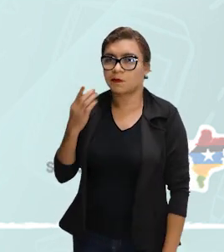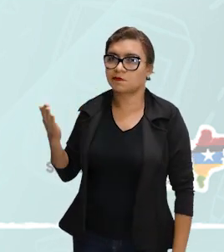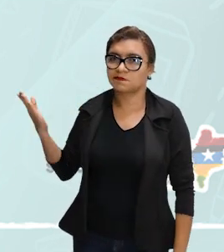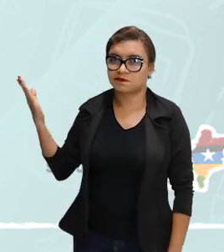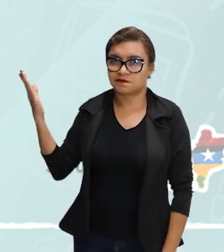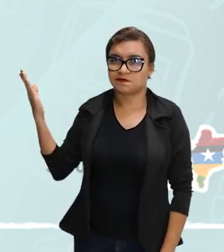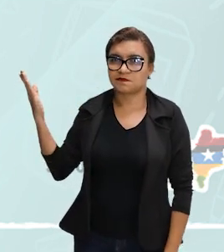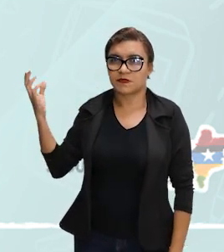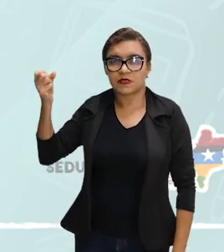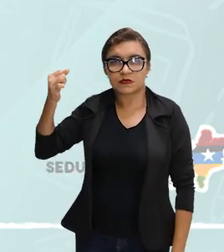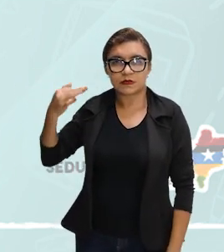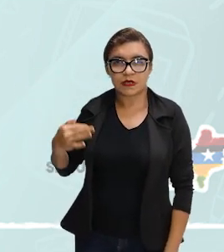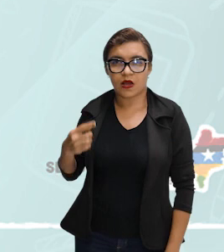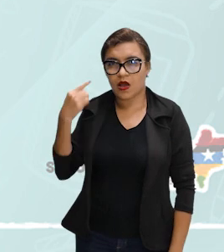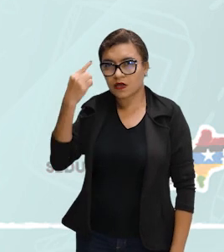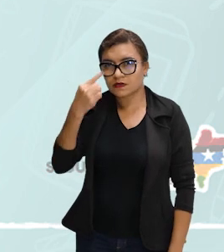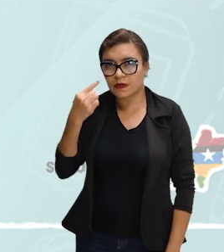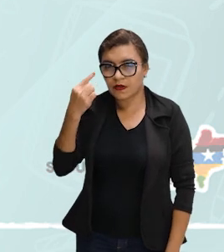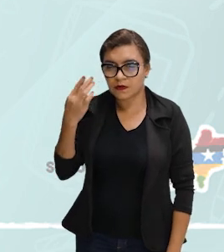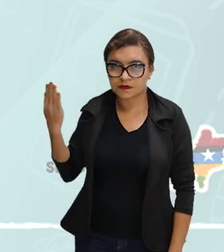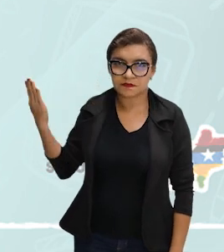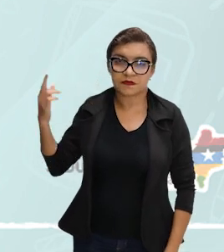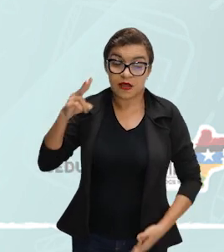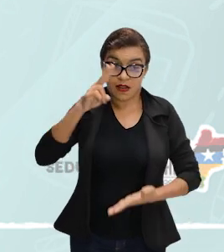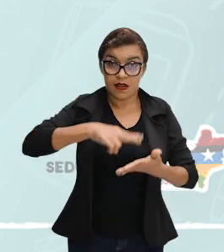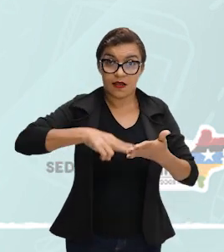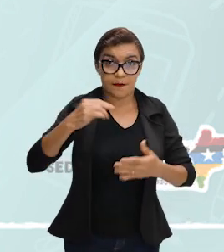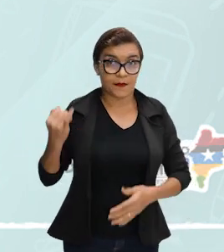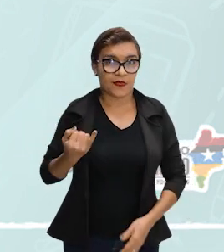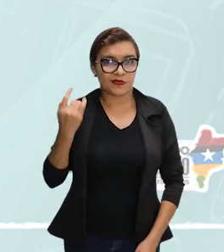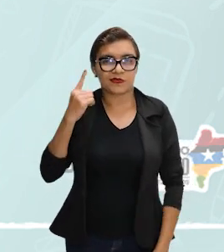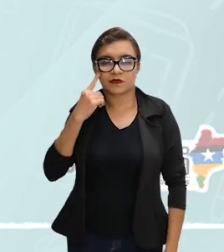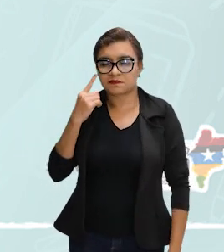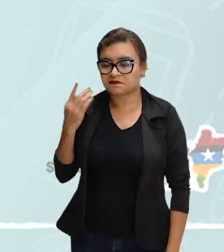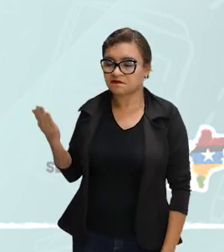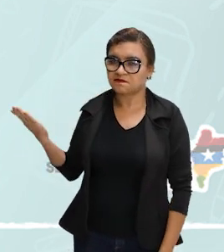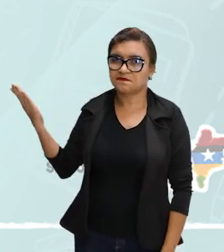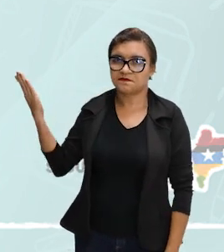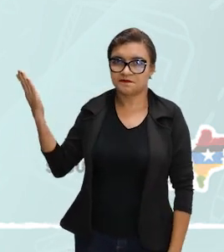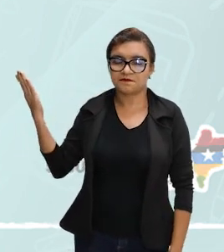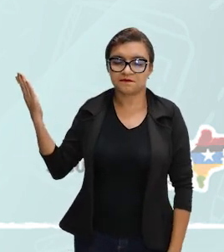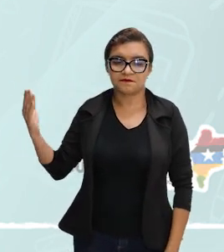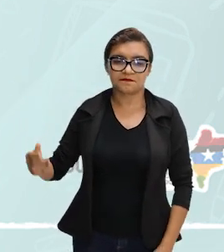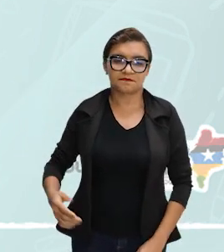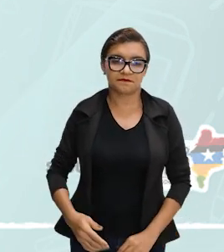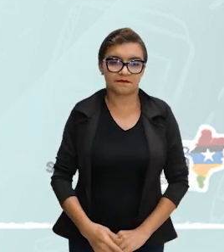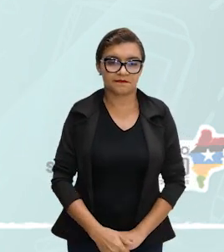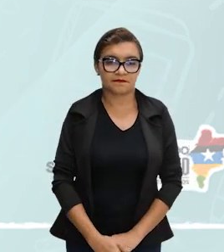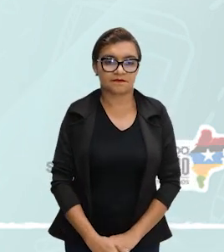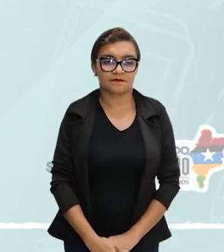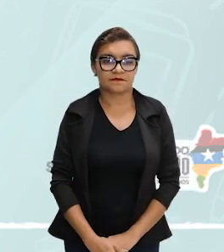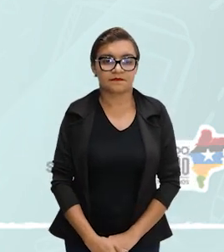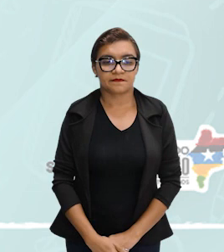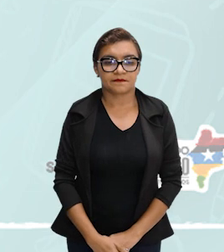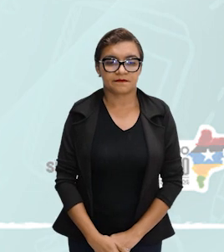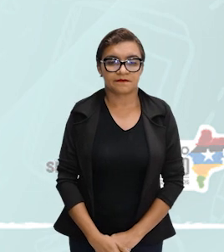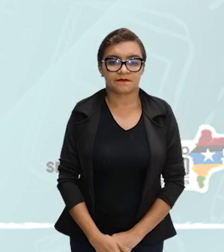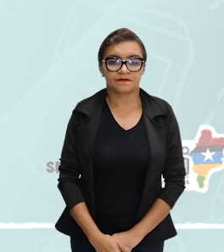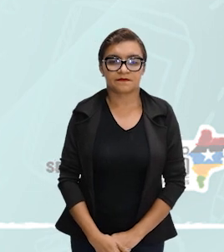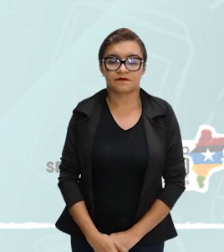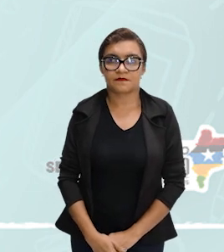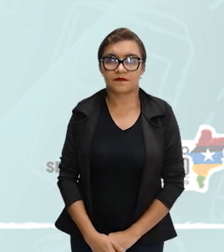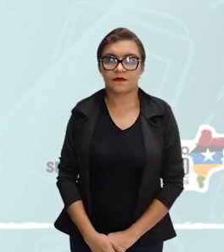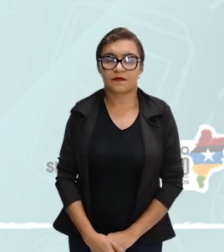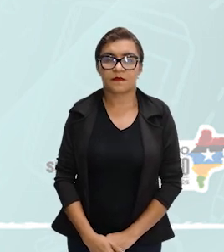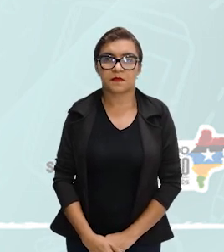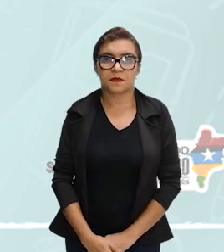el significado, el verbo principal, e el que aporta informação sobre el tiempo de la acción,